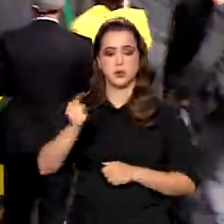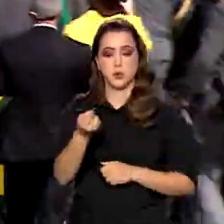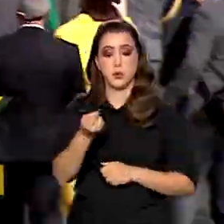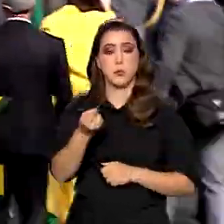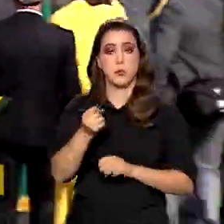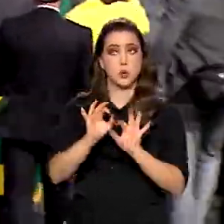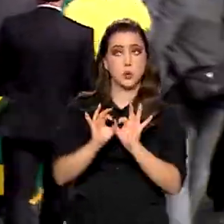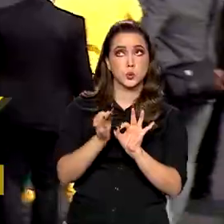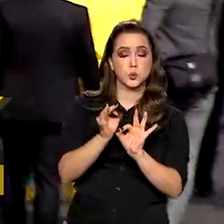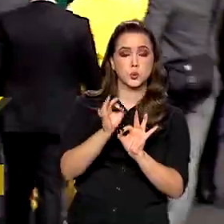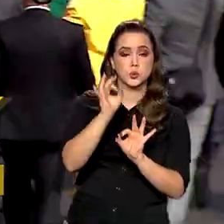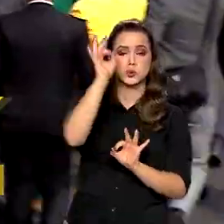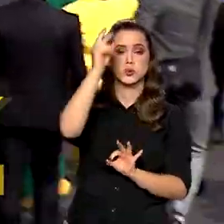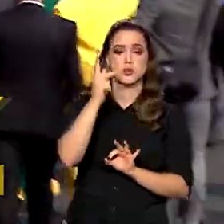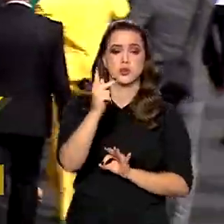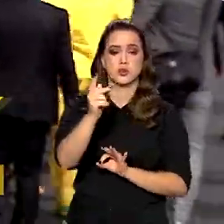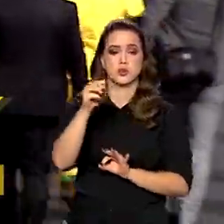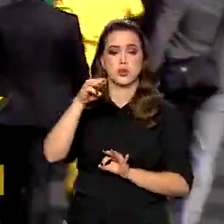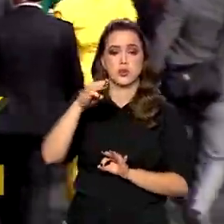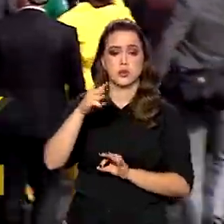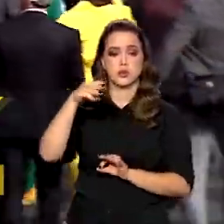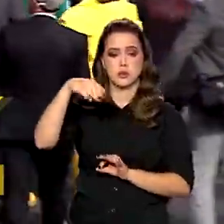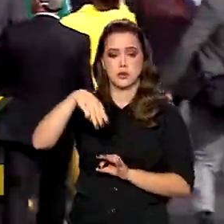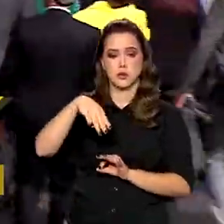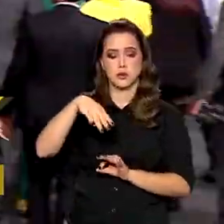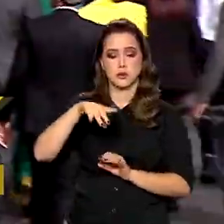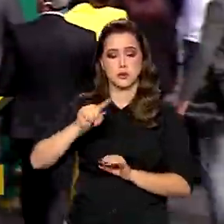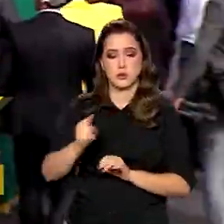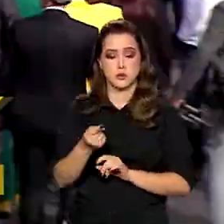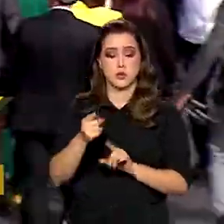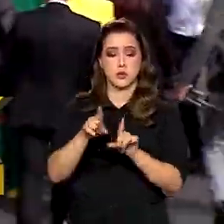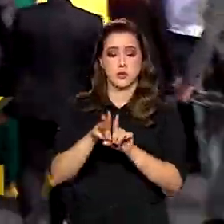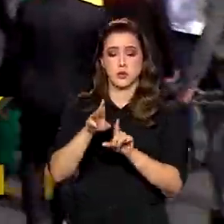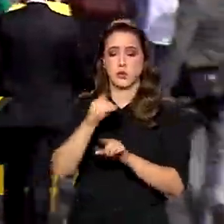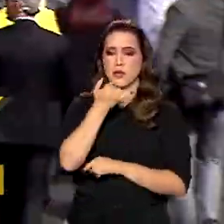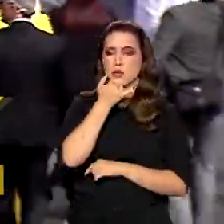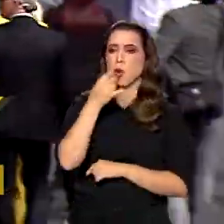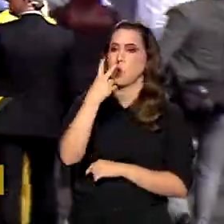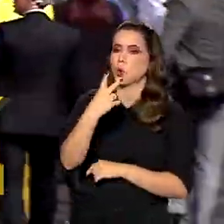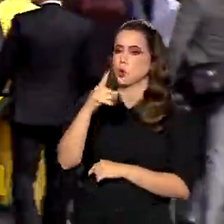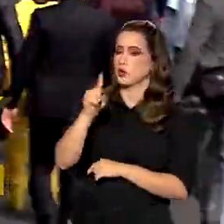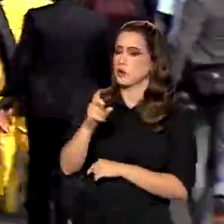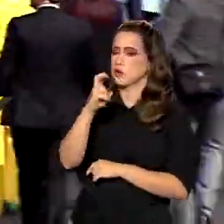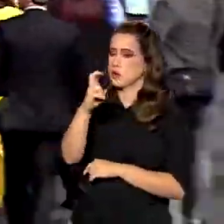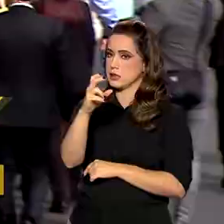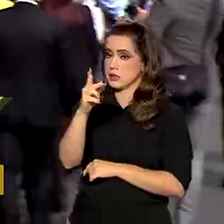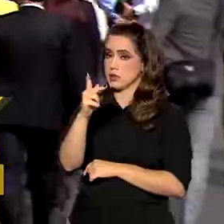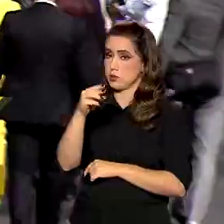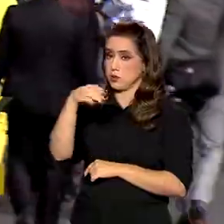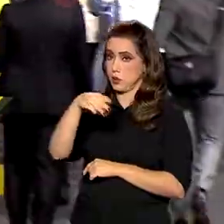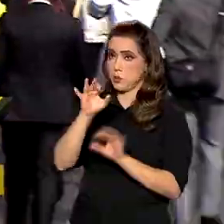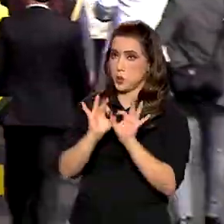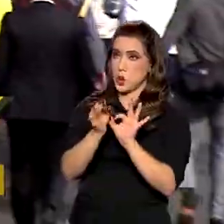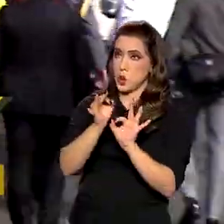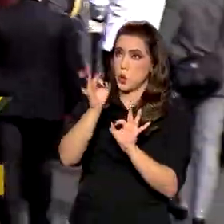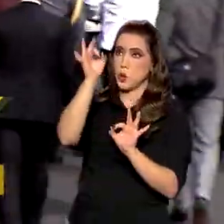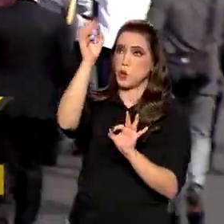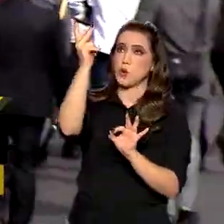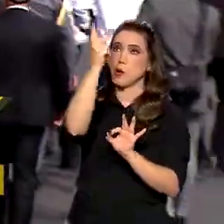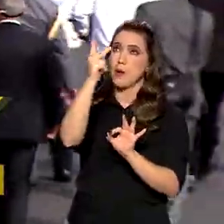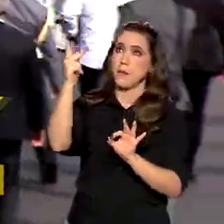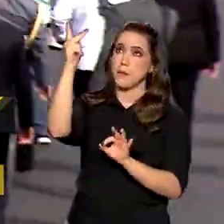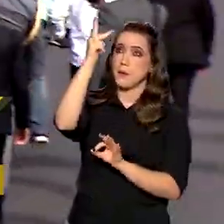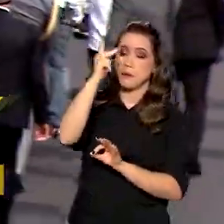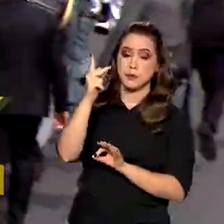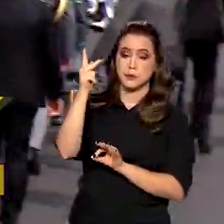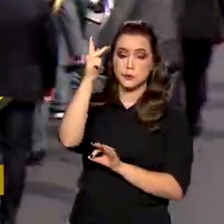de altitude, em torno de 2,5 km de altura, né, no céu. E aí essa escrita, eles ficam as 7 aeronaves em